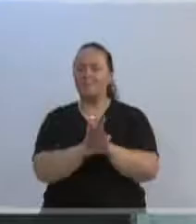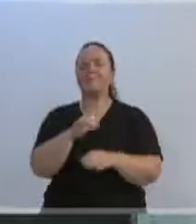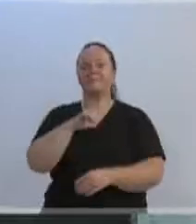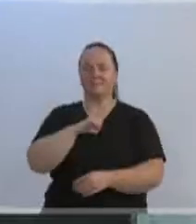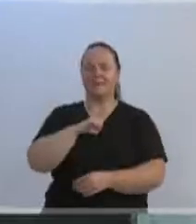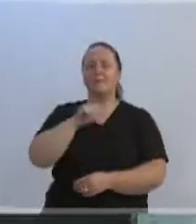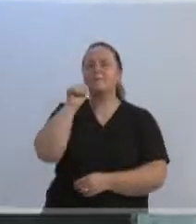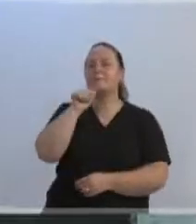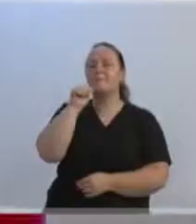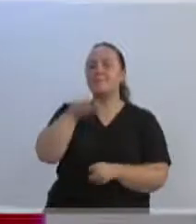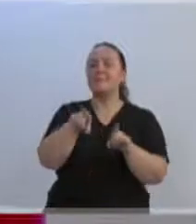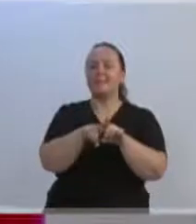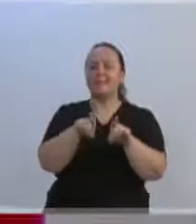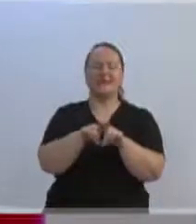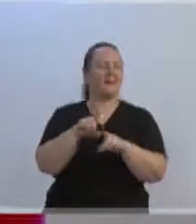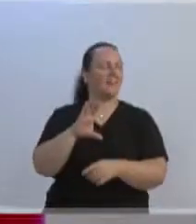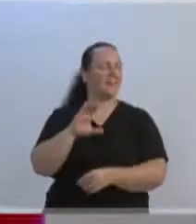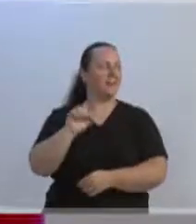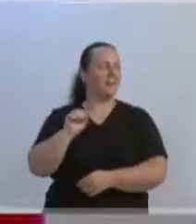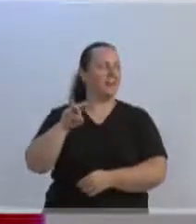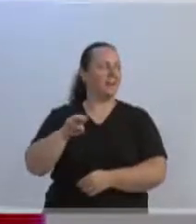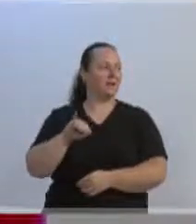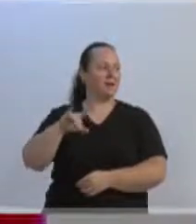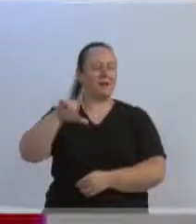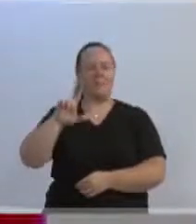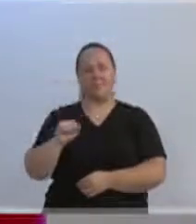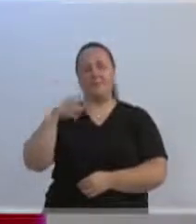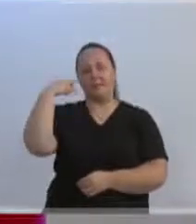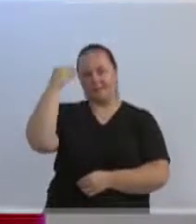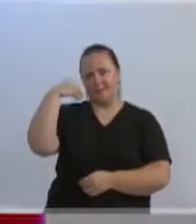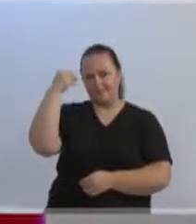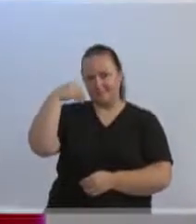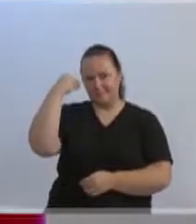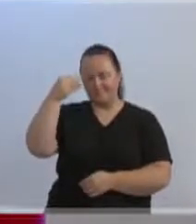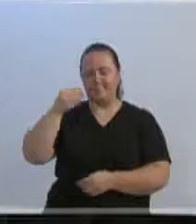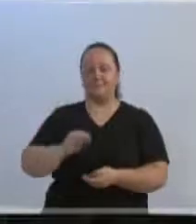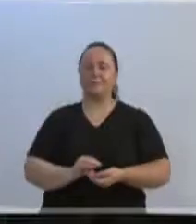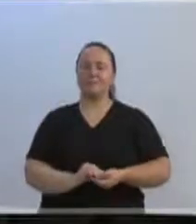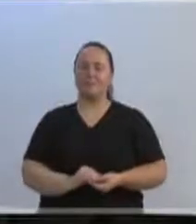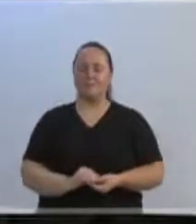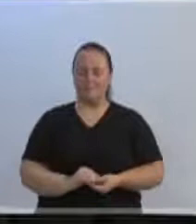vai falar um pouquinho sobre a sua experiência de intercâmbio por gentileza camila